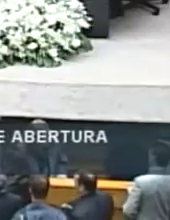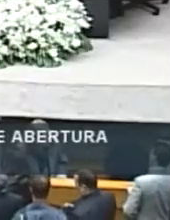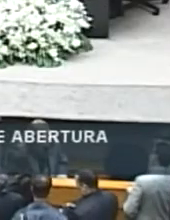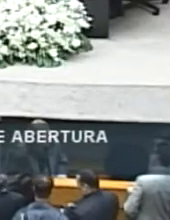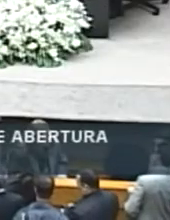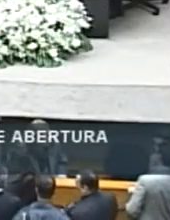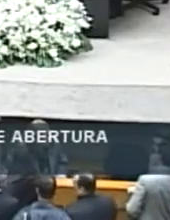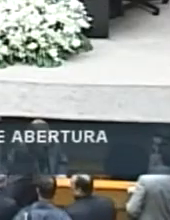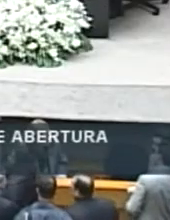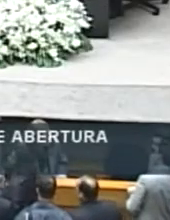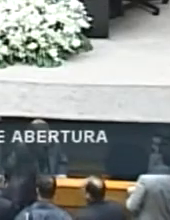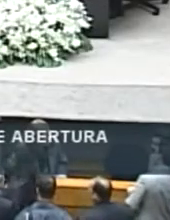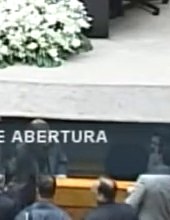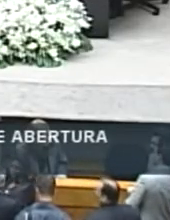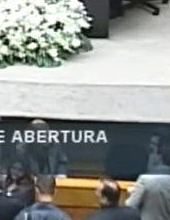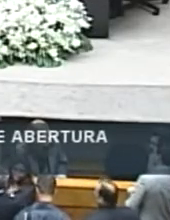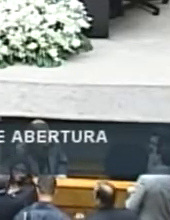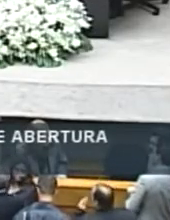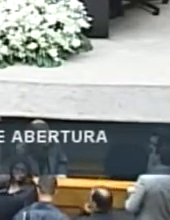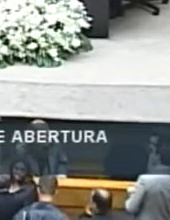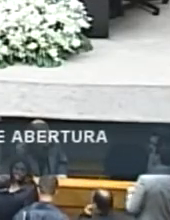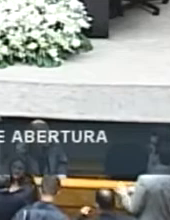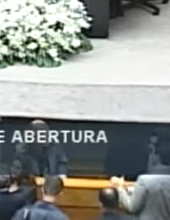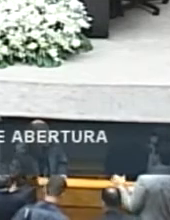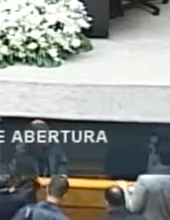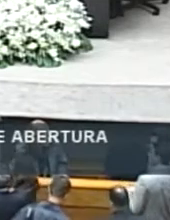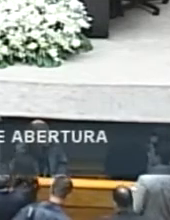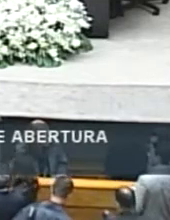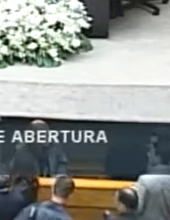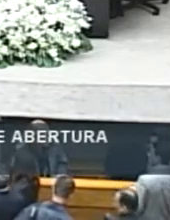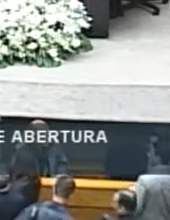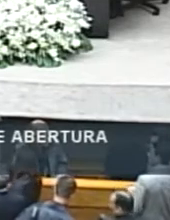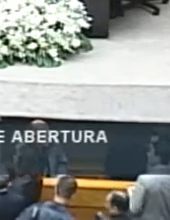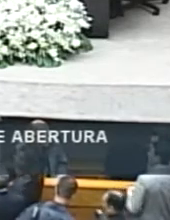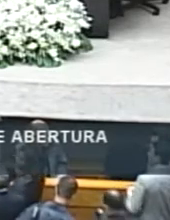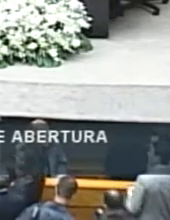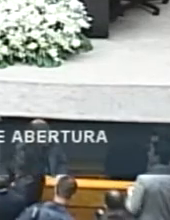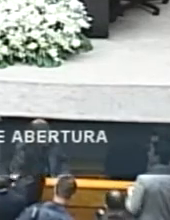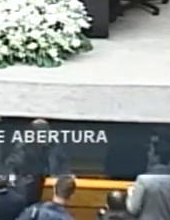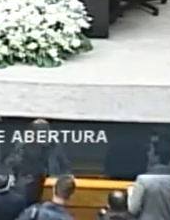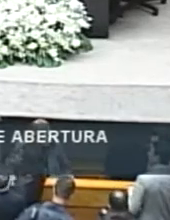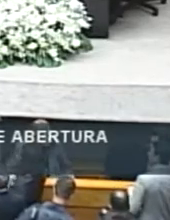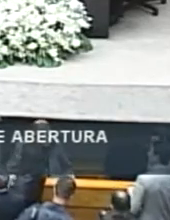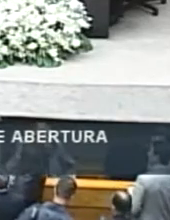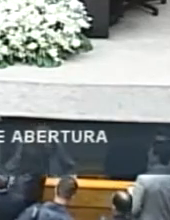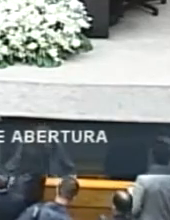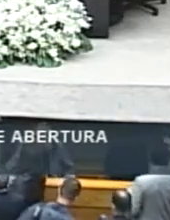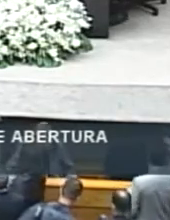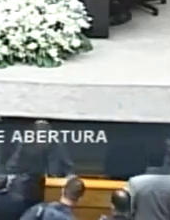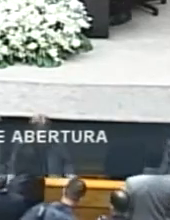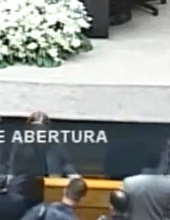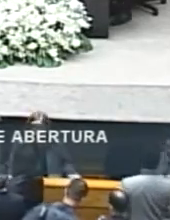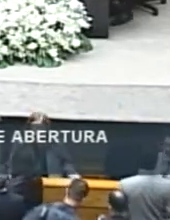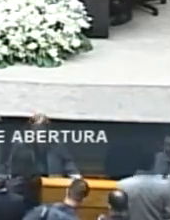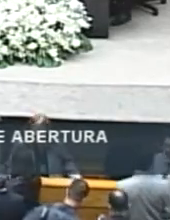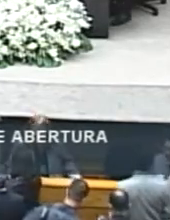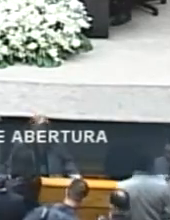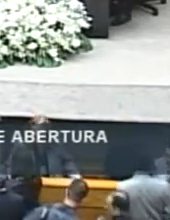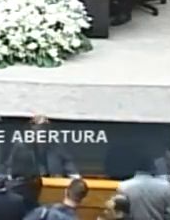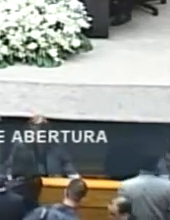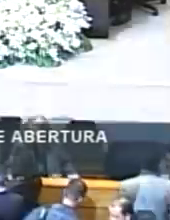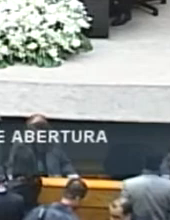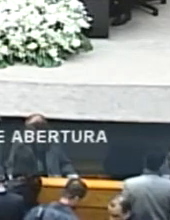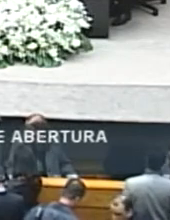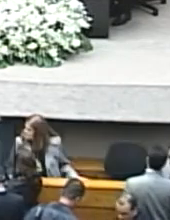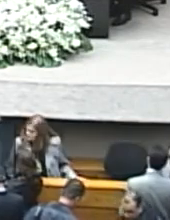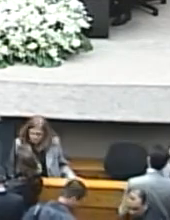ano legislativo 2012. Acompanhe. Obviamente faz parte também da relação com o Congresso Nacional, porque tudo depende de negociação